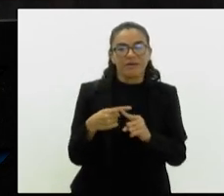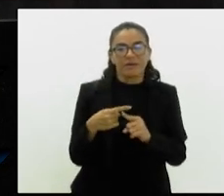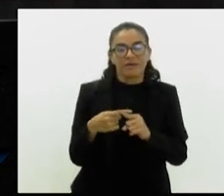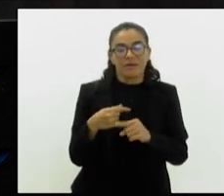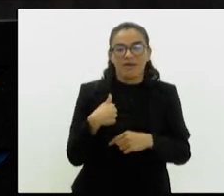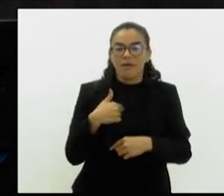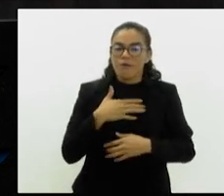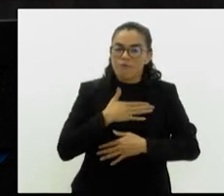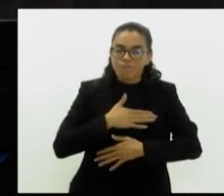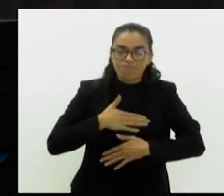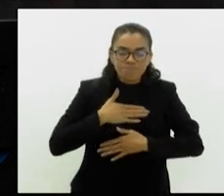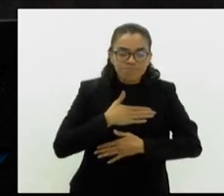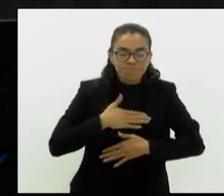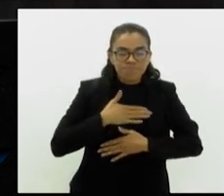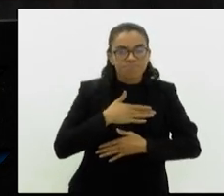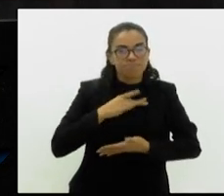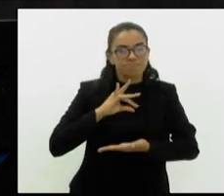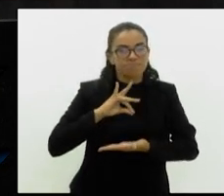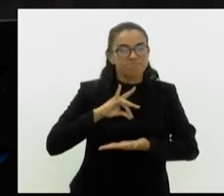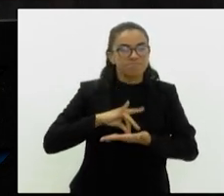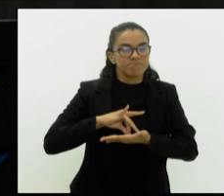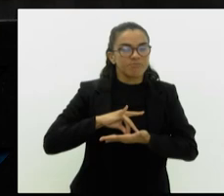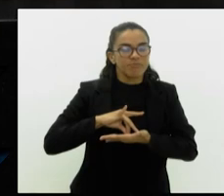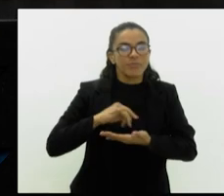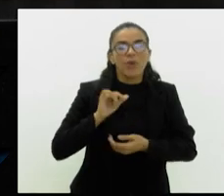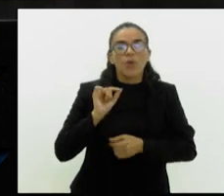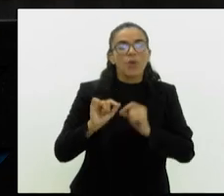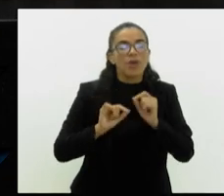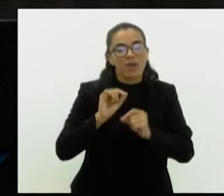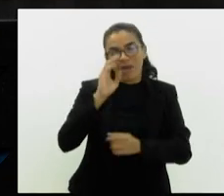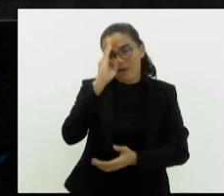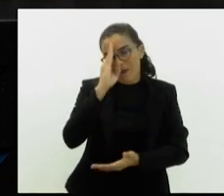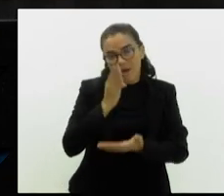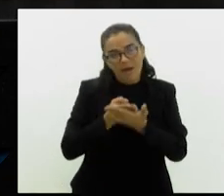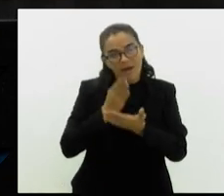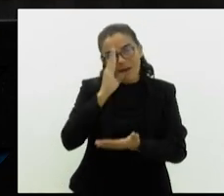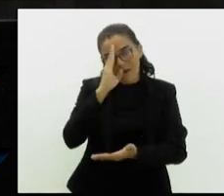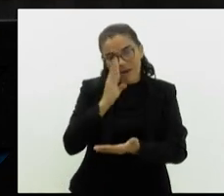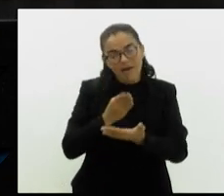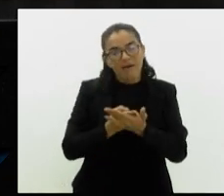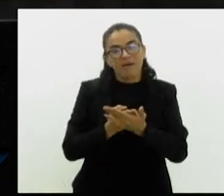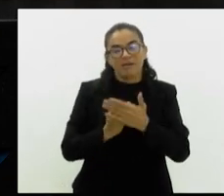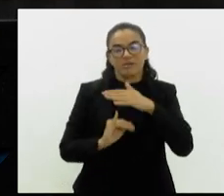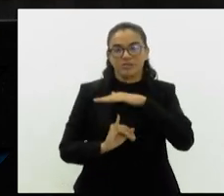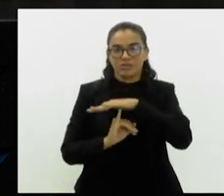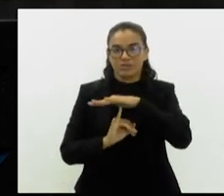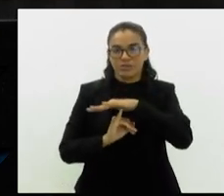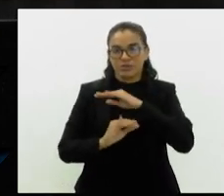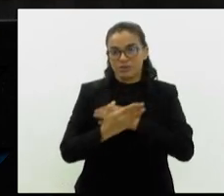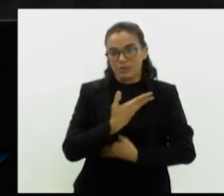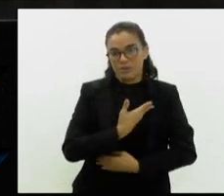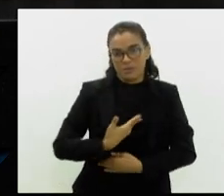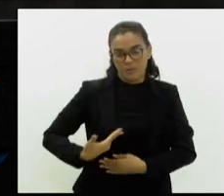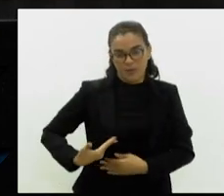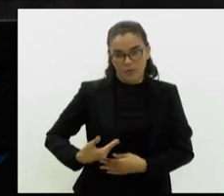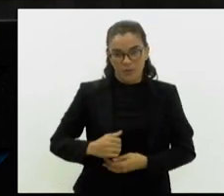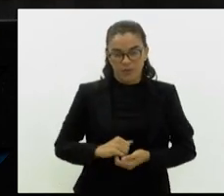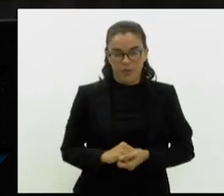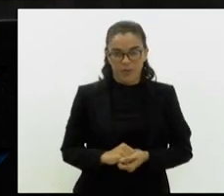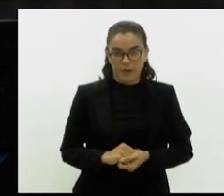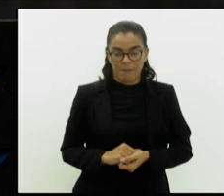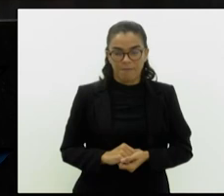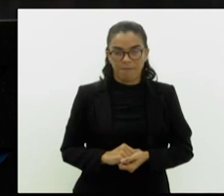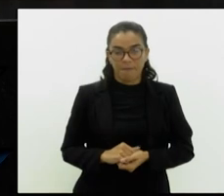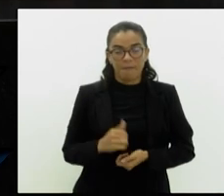mais gostaria era de acreditar nas nossas instituições públicas